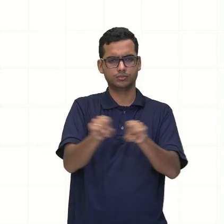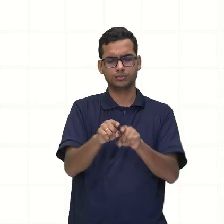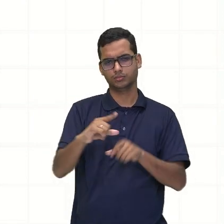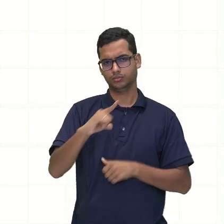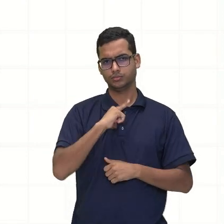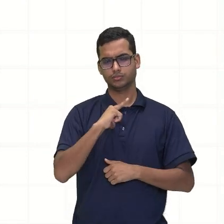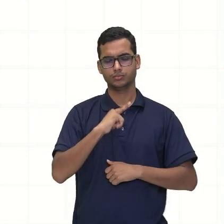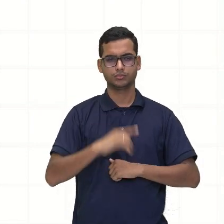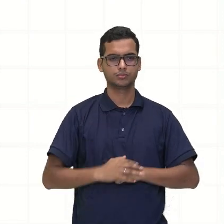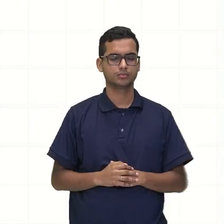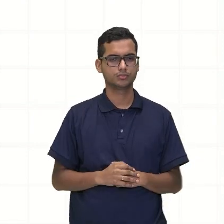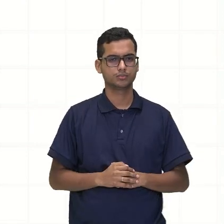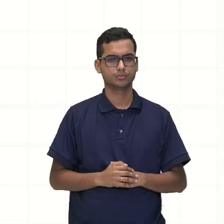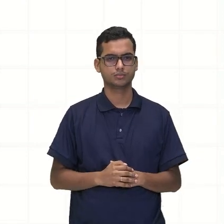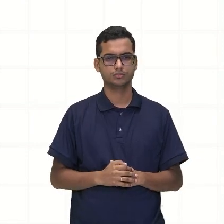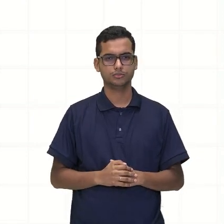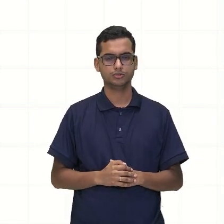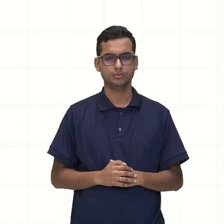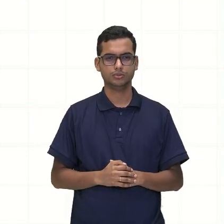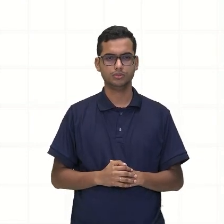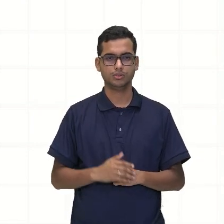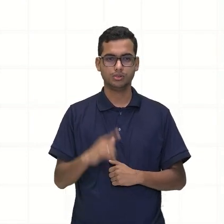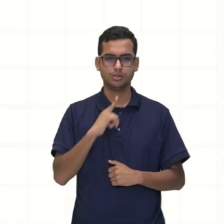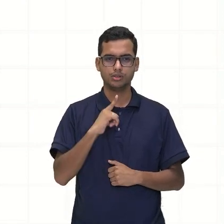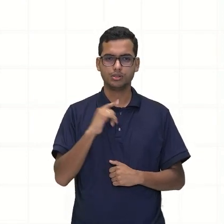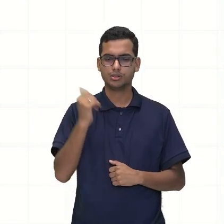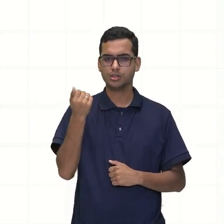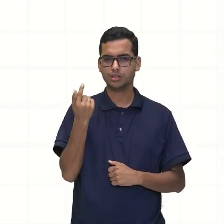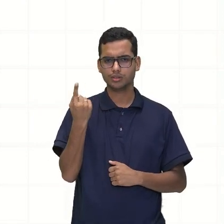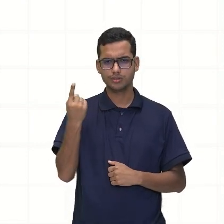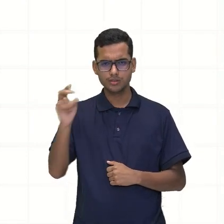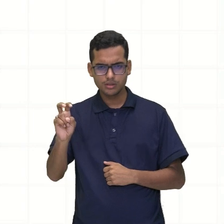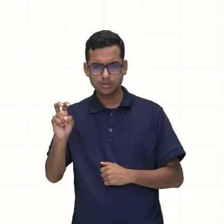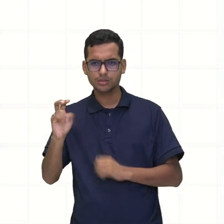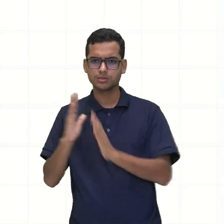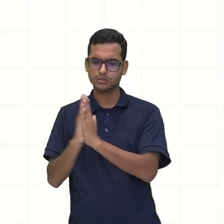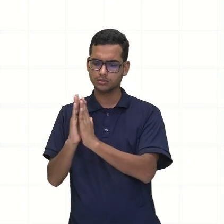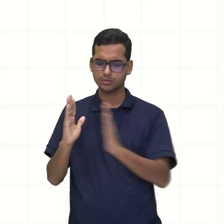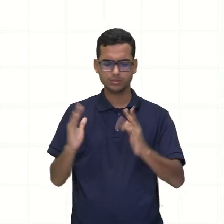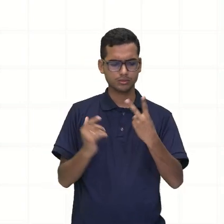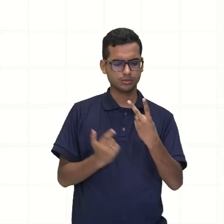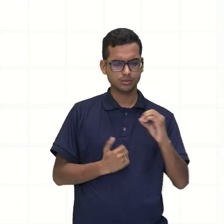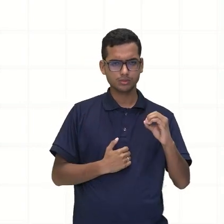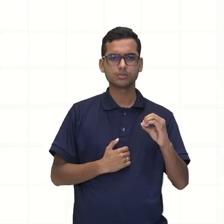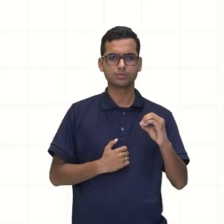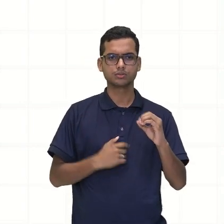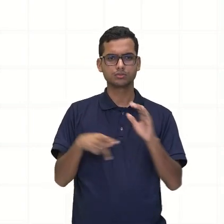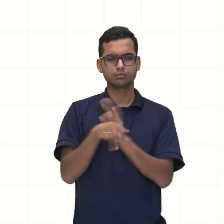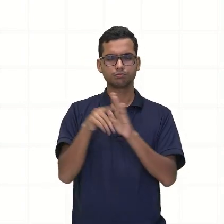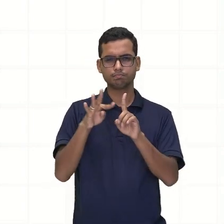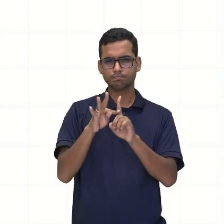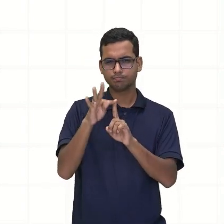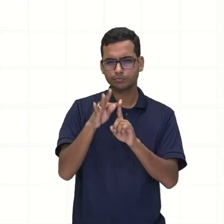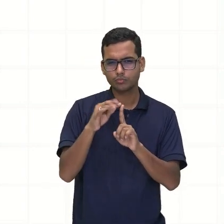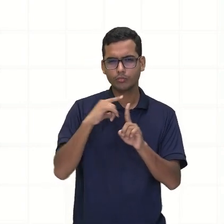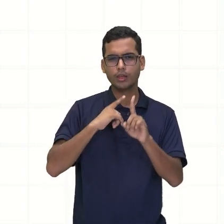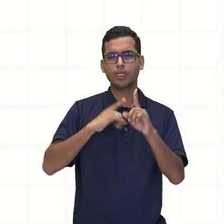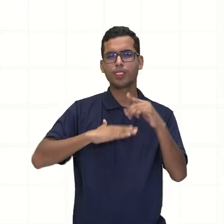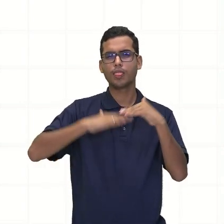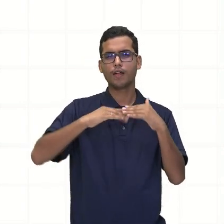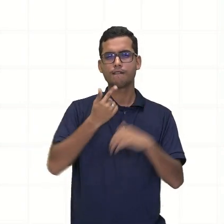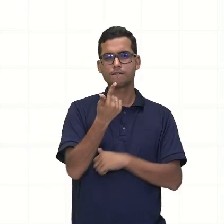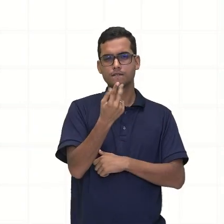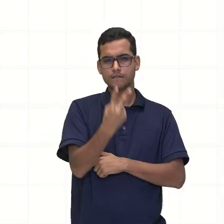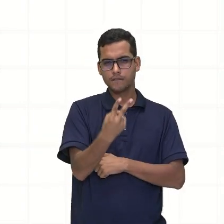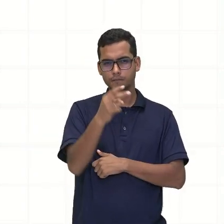olha, aqui entre 15 graus, 20 graus Celsius, né? Chegando aqui mais próximo de 25 graus.